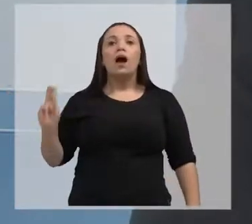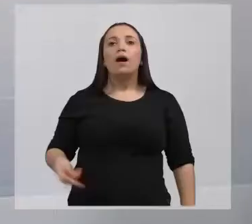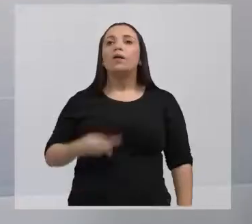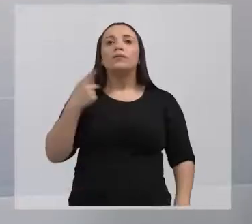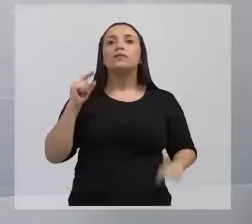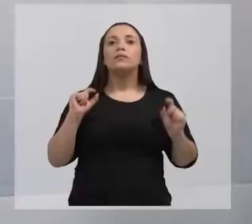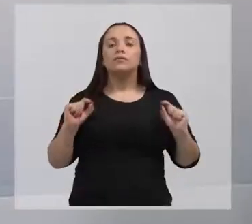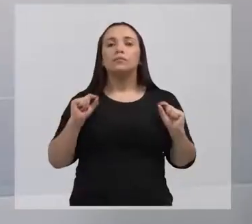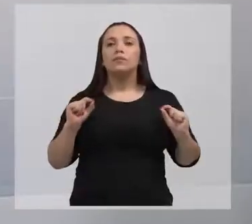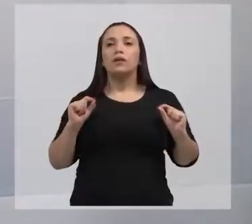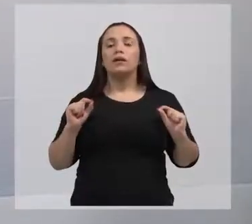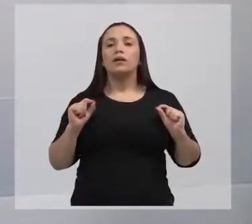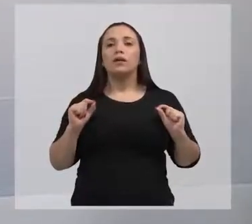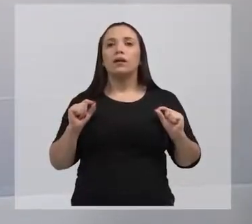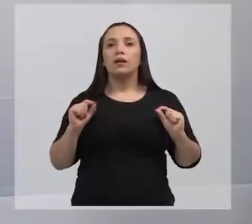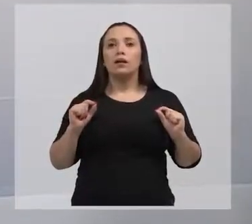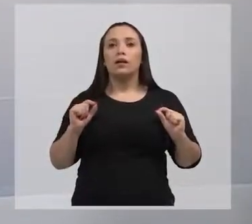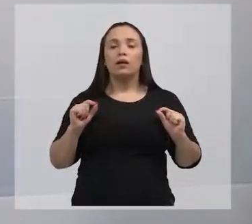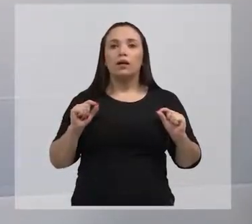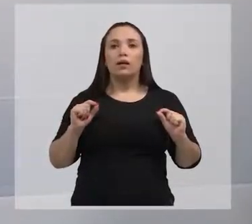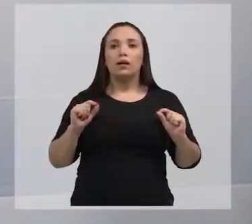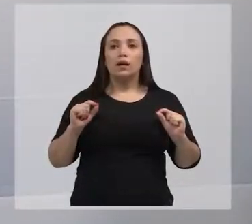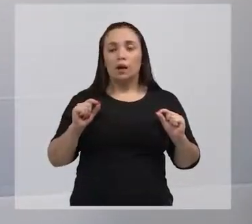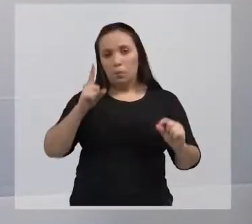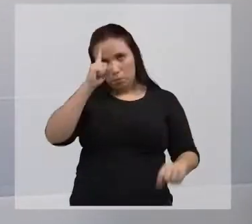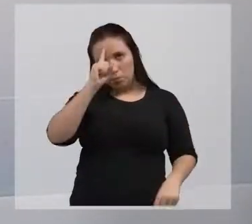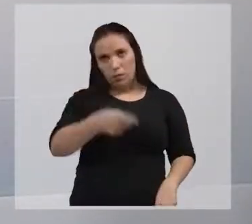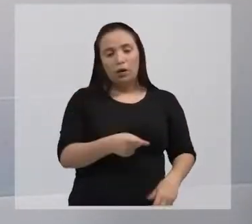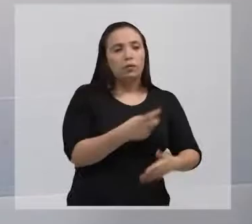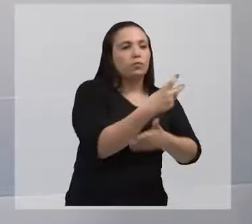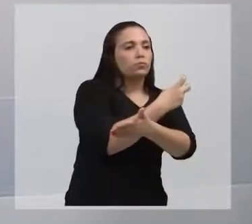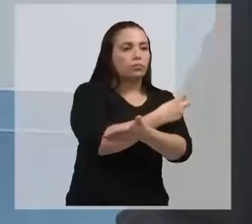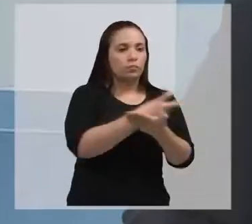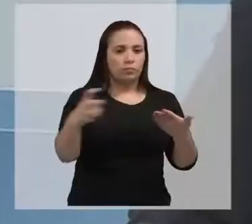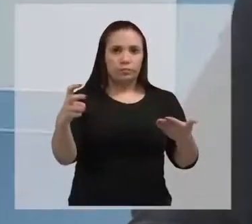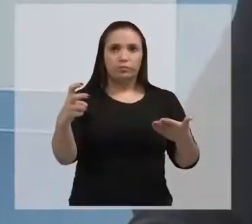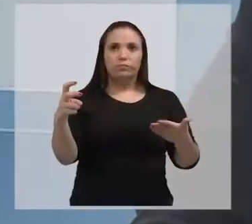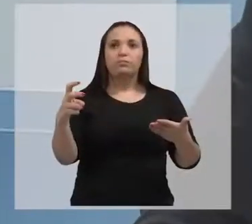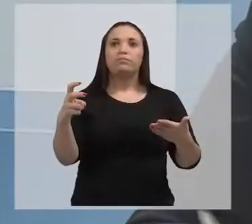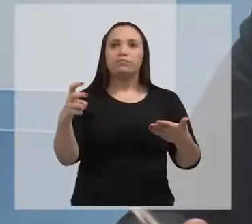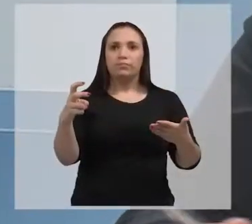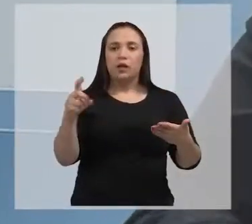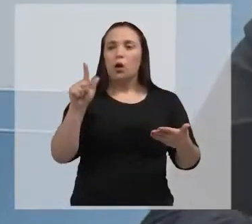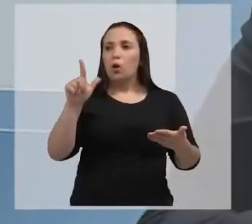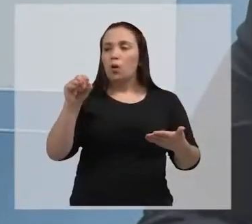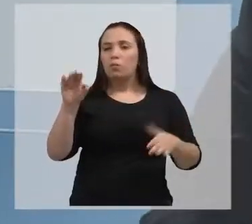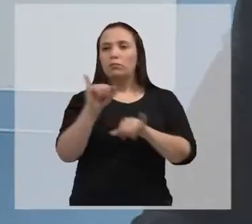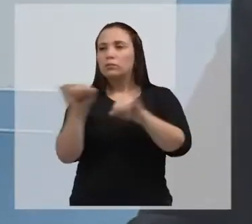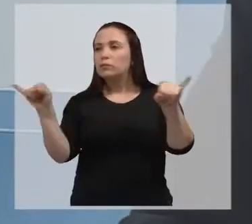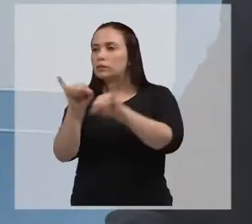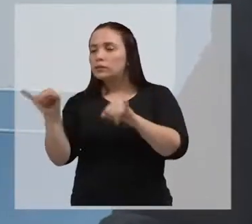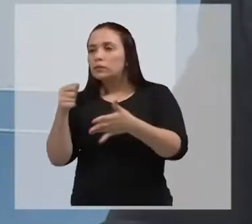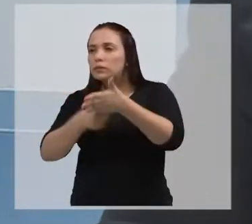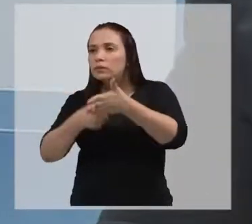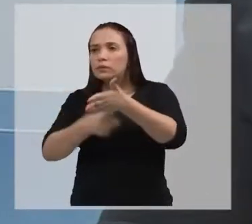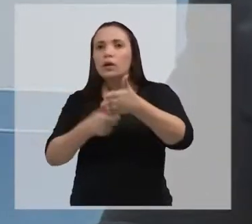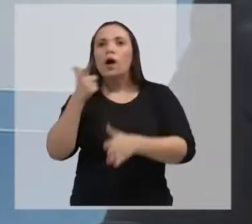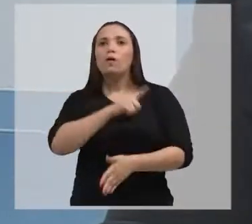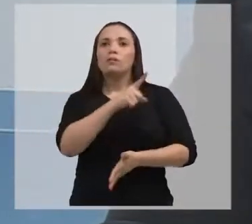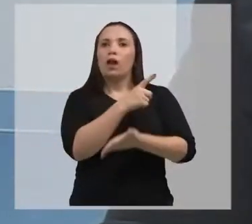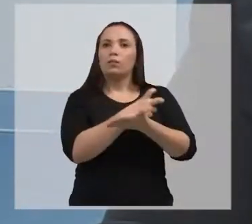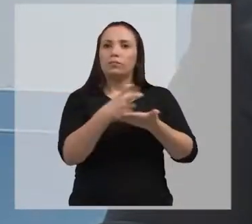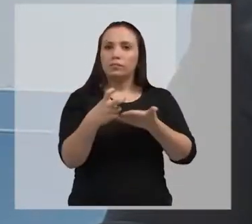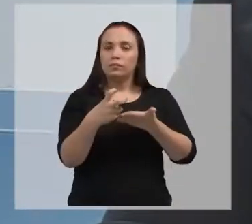Literalmente começou um processo de impeachment e o retiraram do poder. Hoje, o que acontece no Brasil? Além de tudo isso que a gente está discutindo, além do